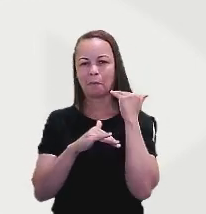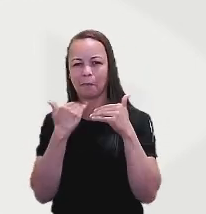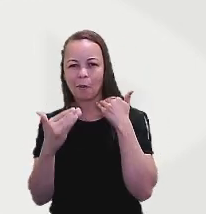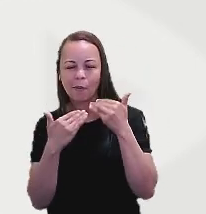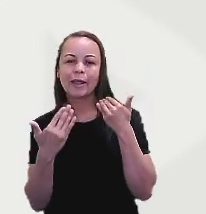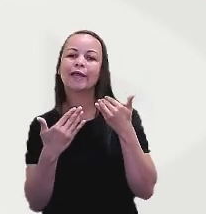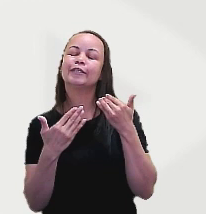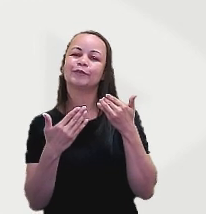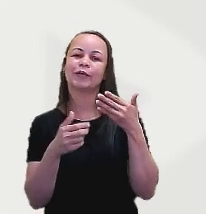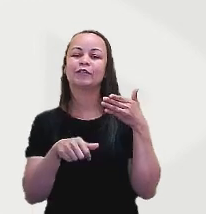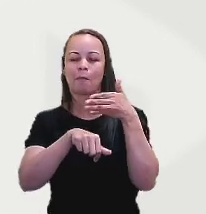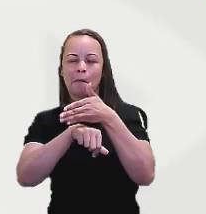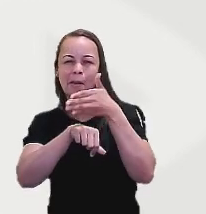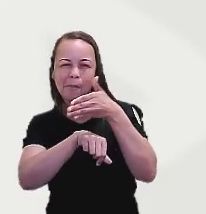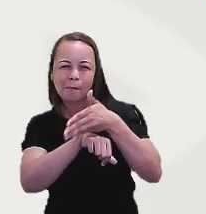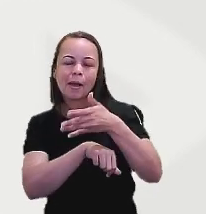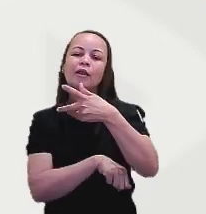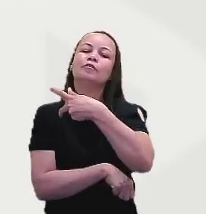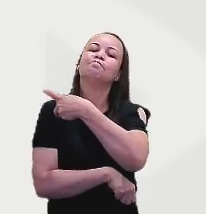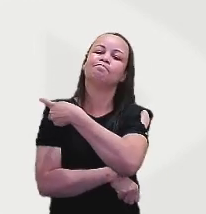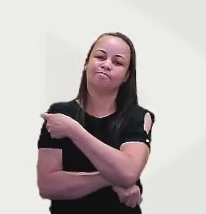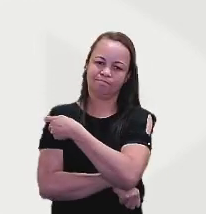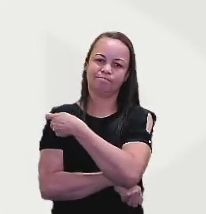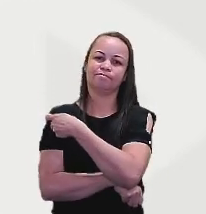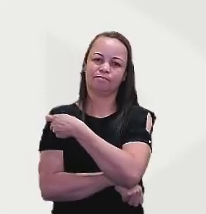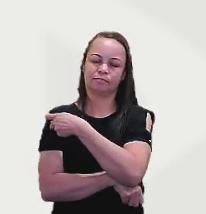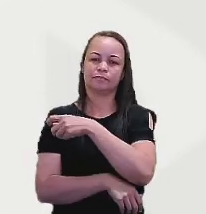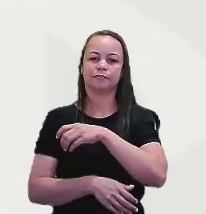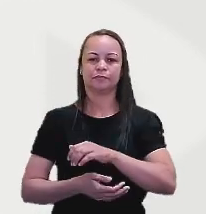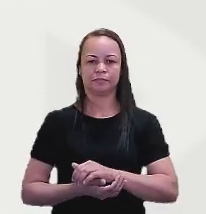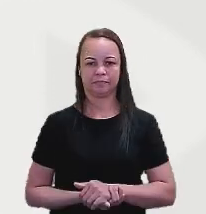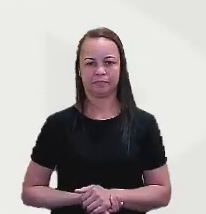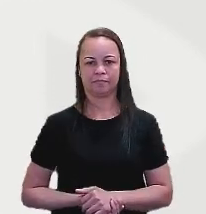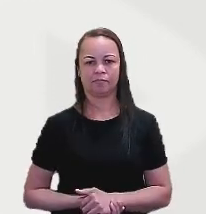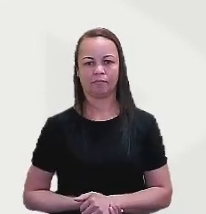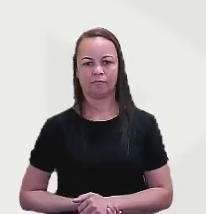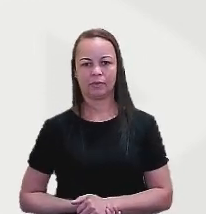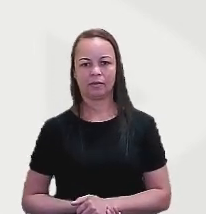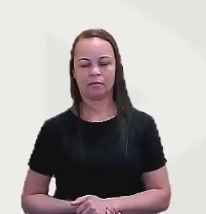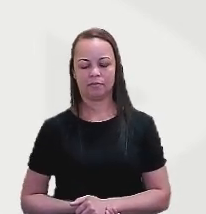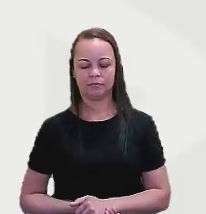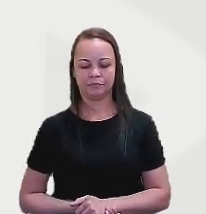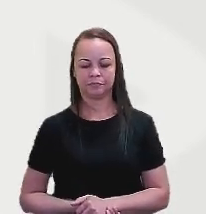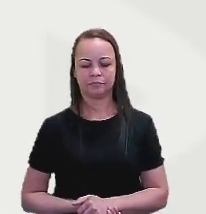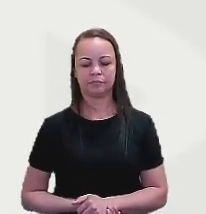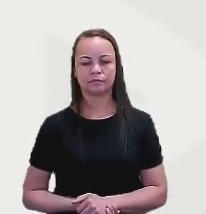varíola, as pessoas começaram a correr para ser vacinados.